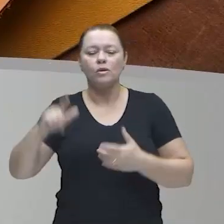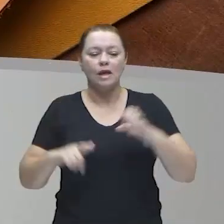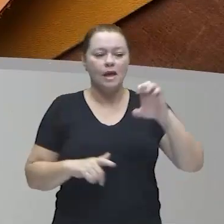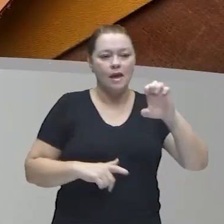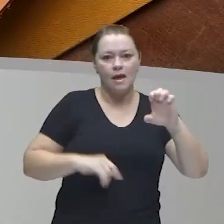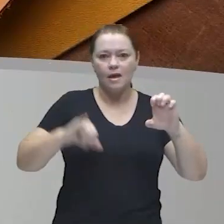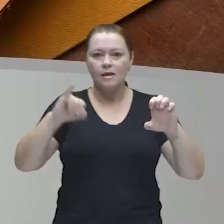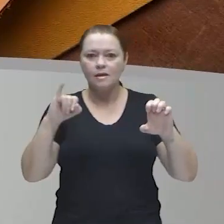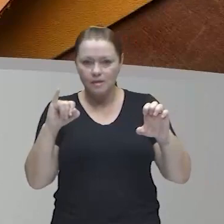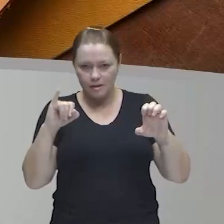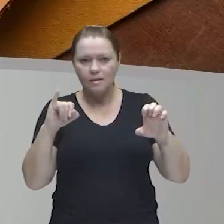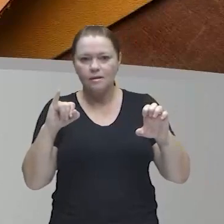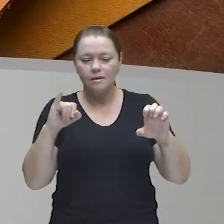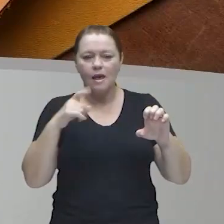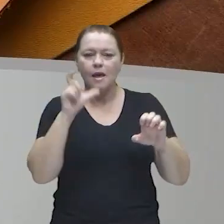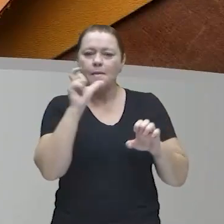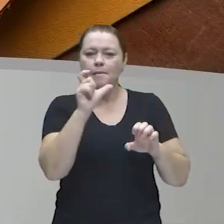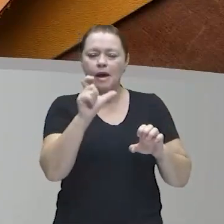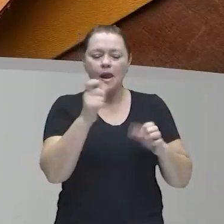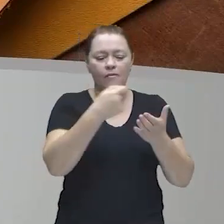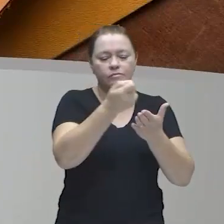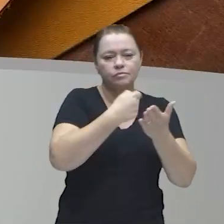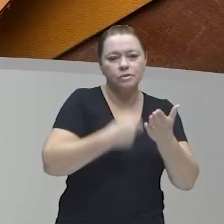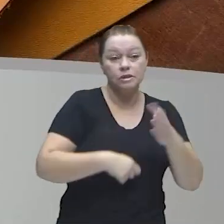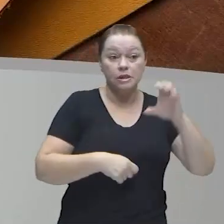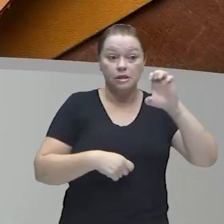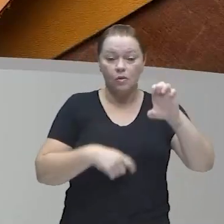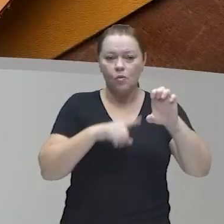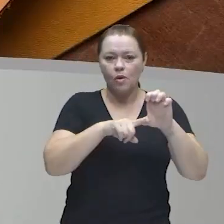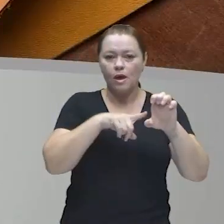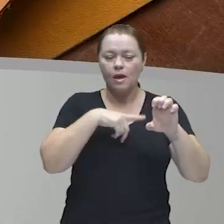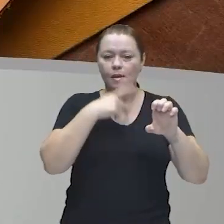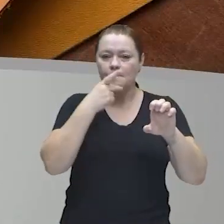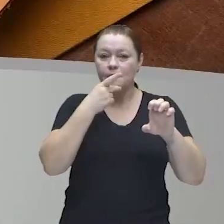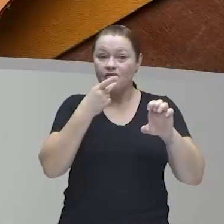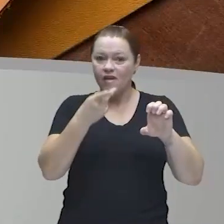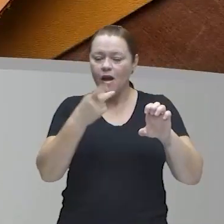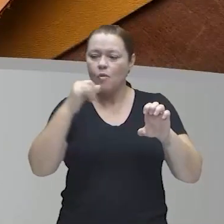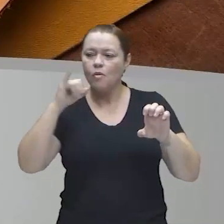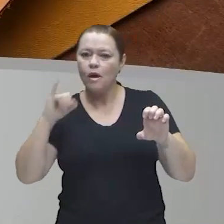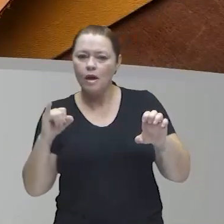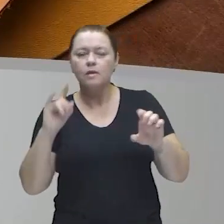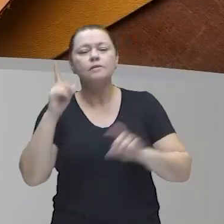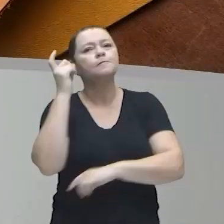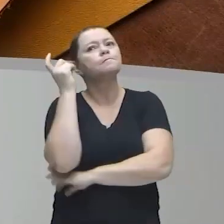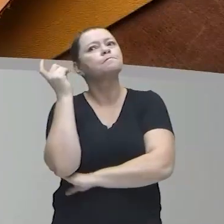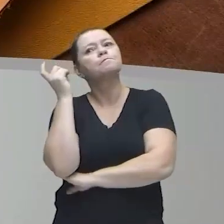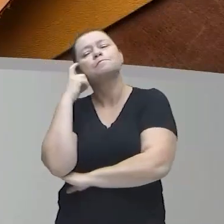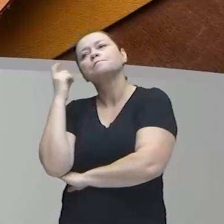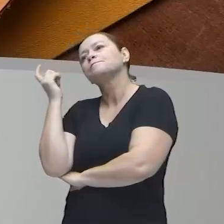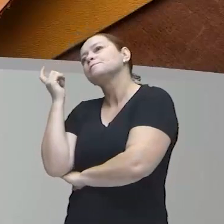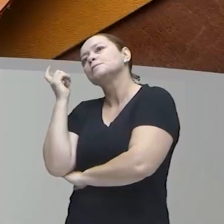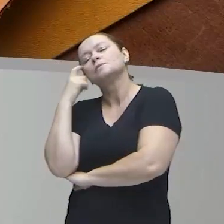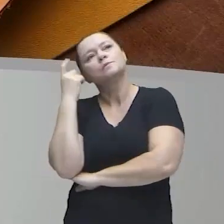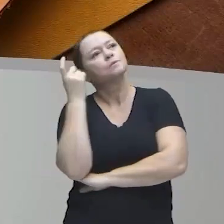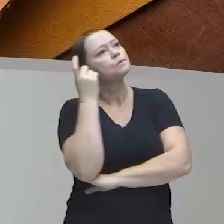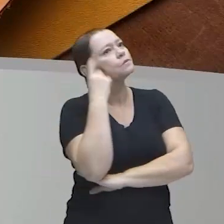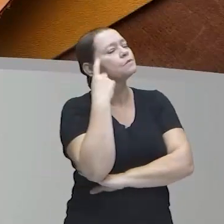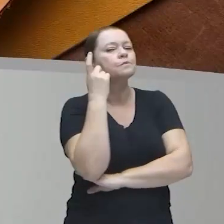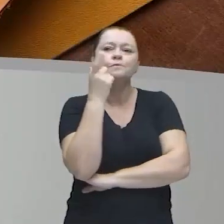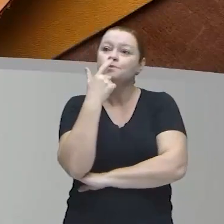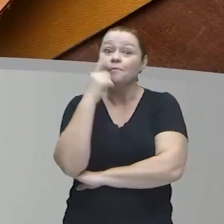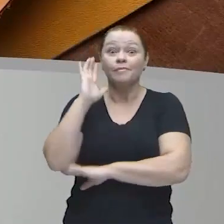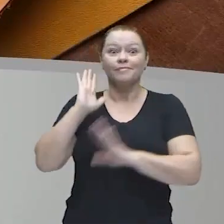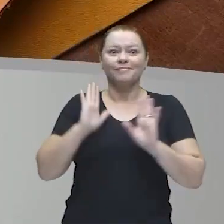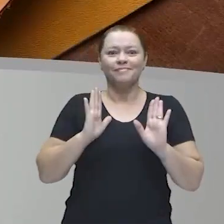palavras escritas com E, com som de I, tá? Vamos lá. Deixa eu pensar.